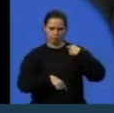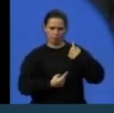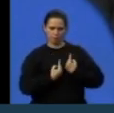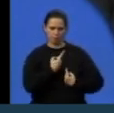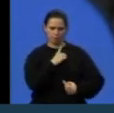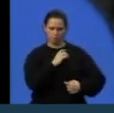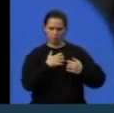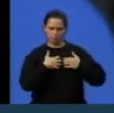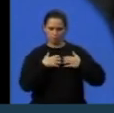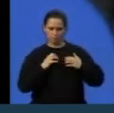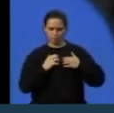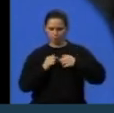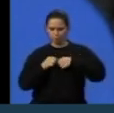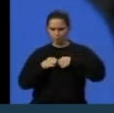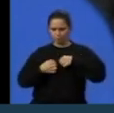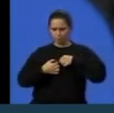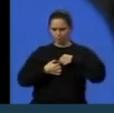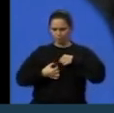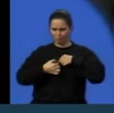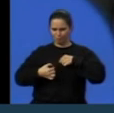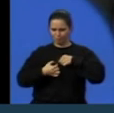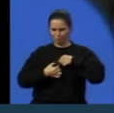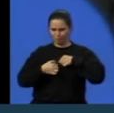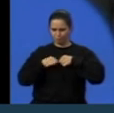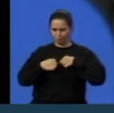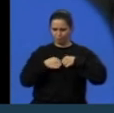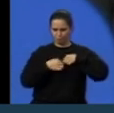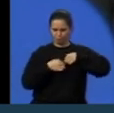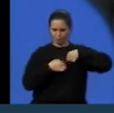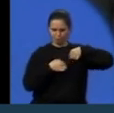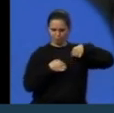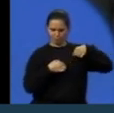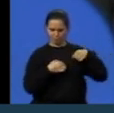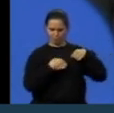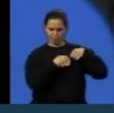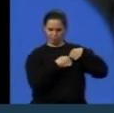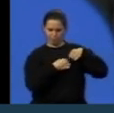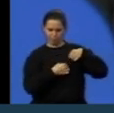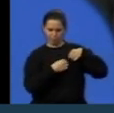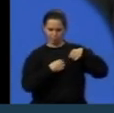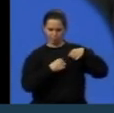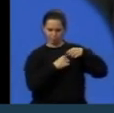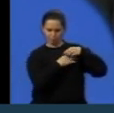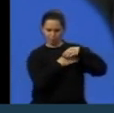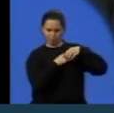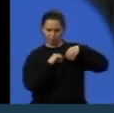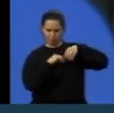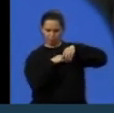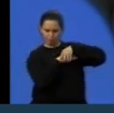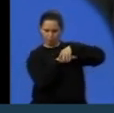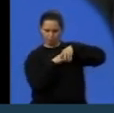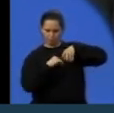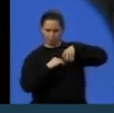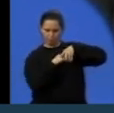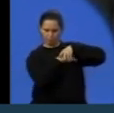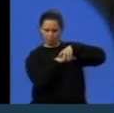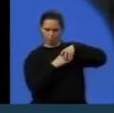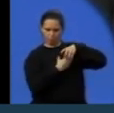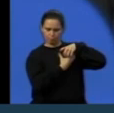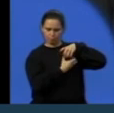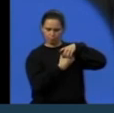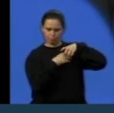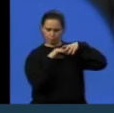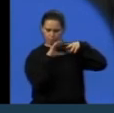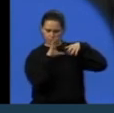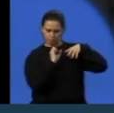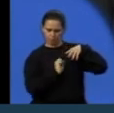pulmonar, que pode levar ao bloqueio da artéria pulmonar e, consequentemente, interromper fluxo sanguíneo e chegada de